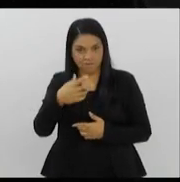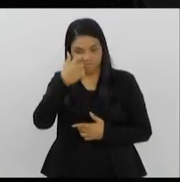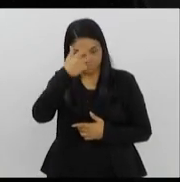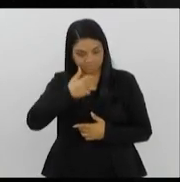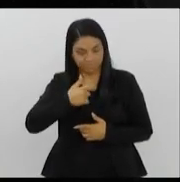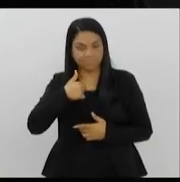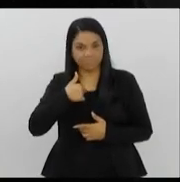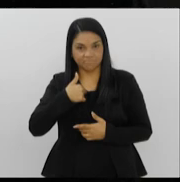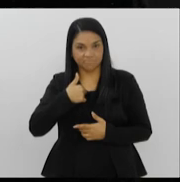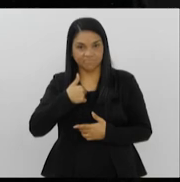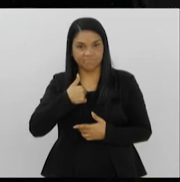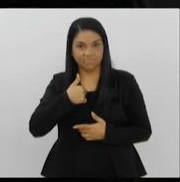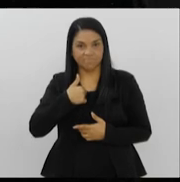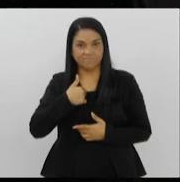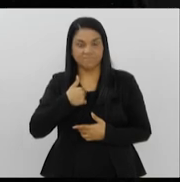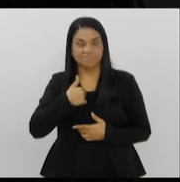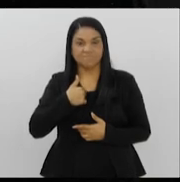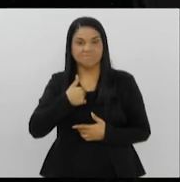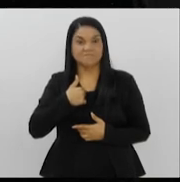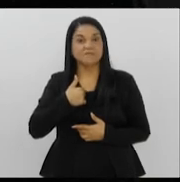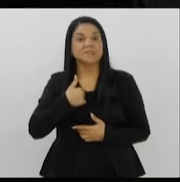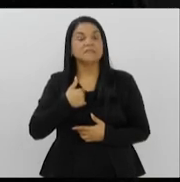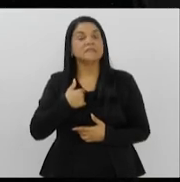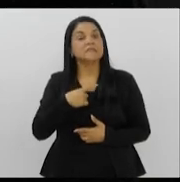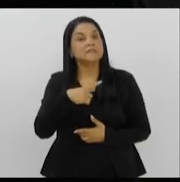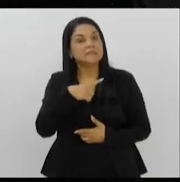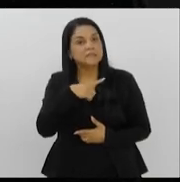deputado, que teremos